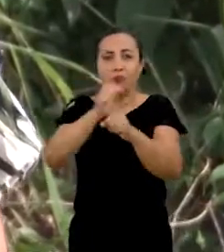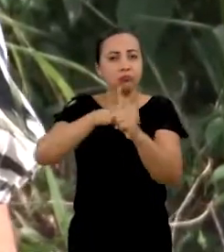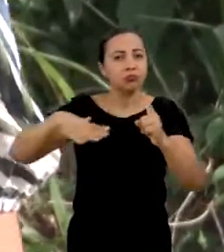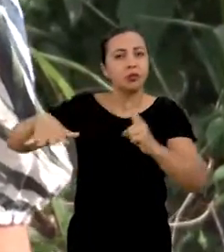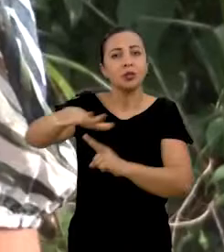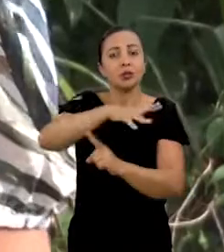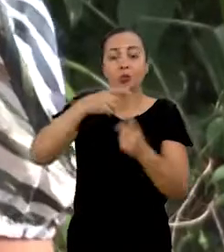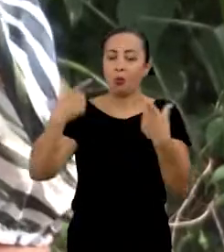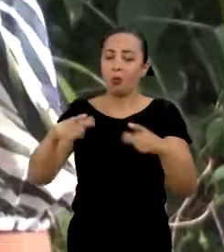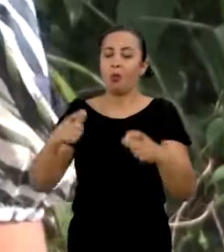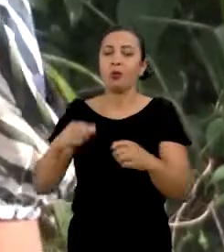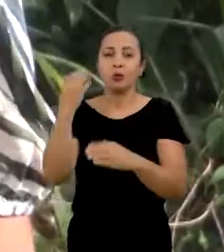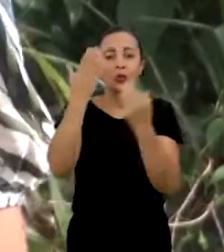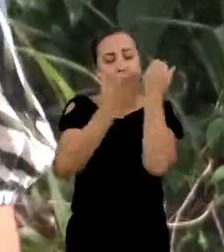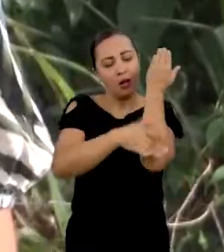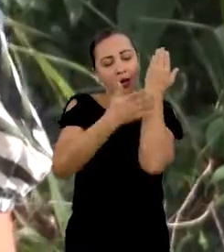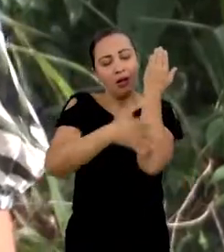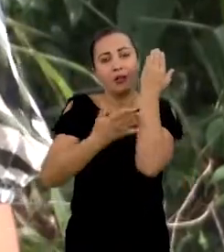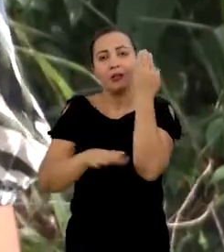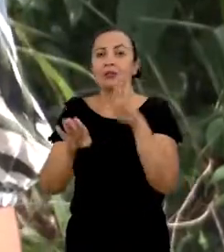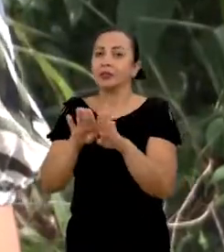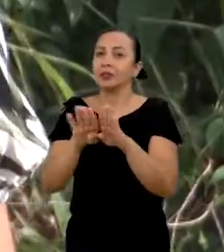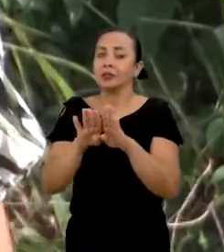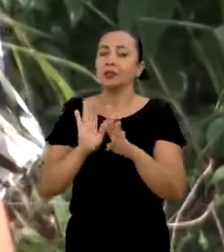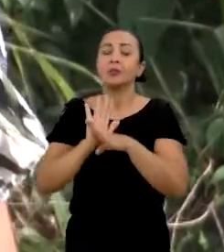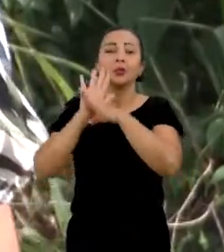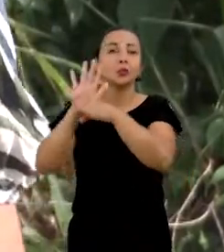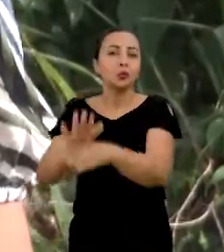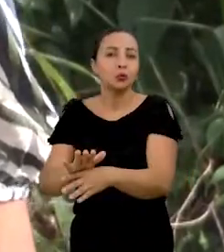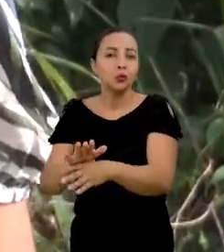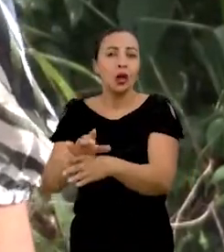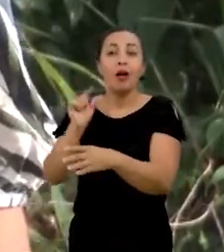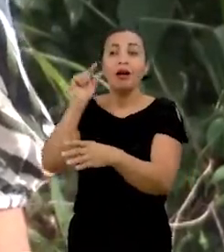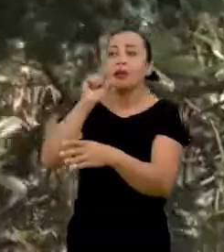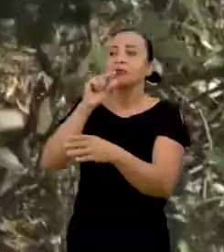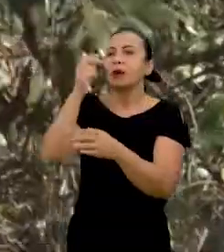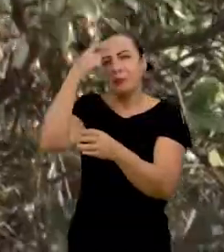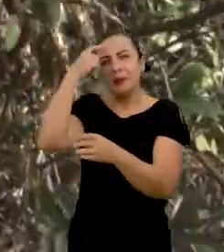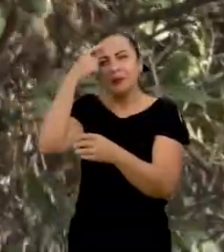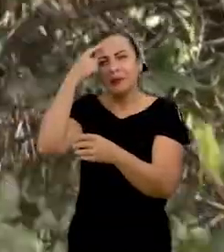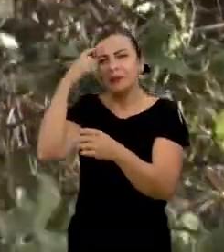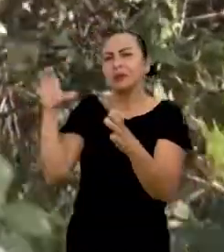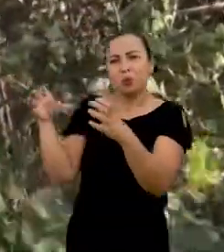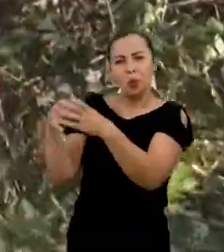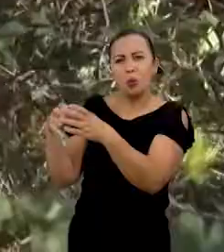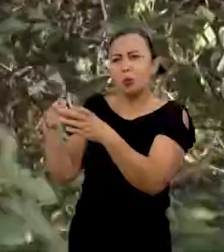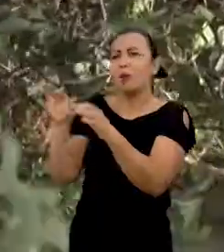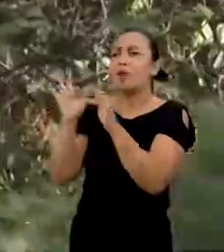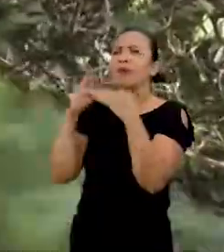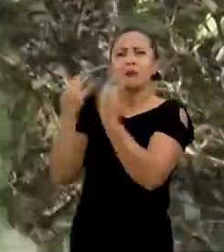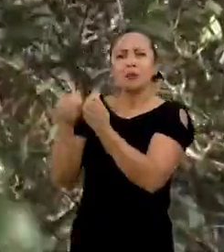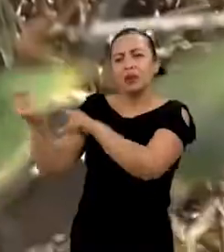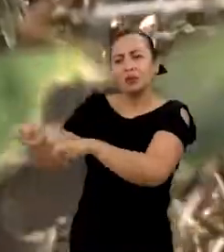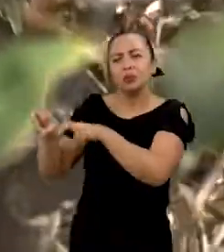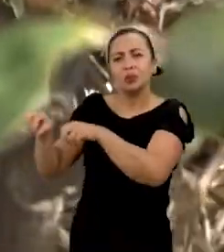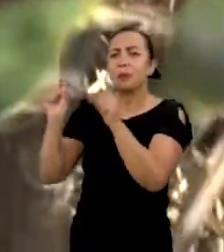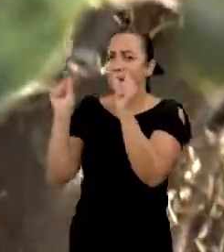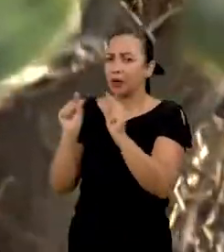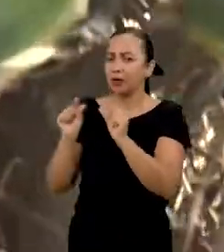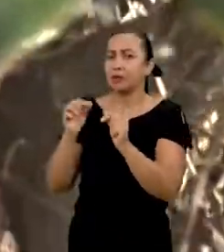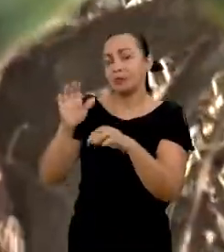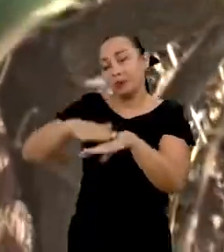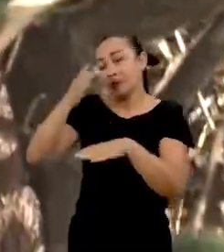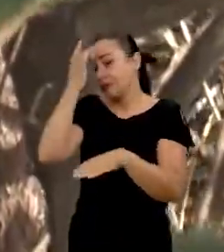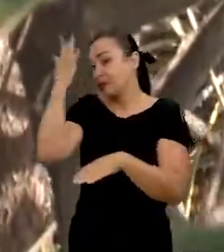ambiente, onde a casca também contribua para... Vamos pensar nos pequenos produtores, né? Que isso chegue a acesso de forma